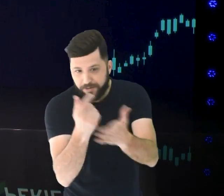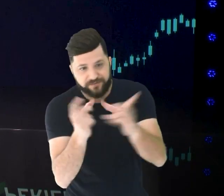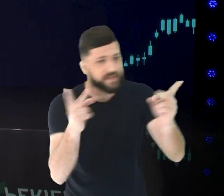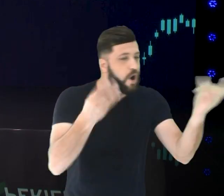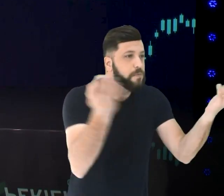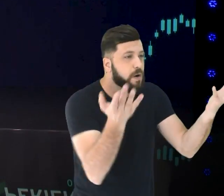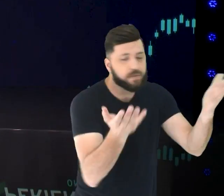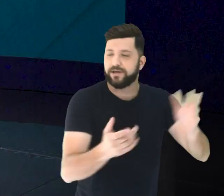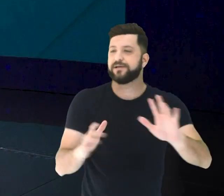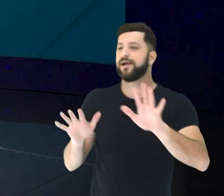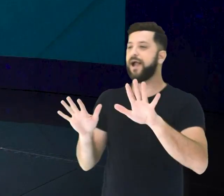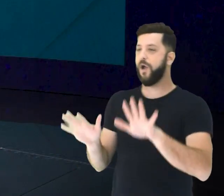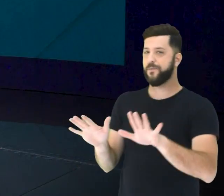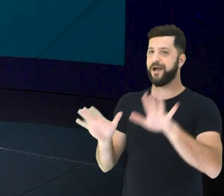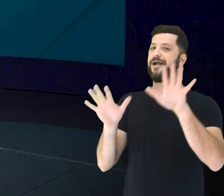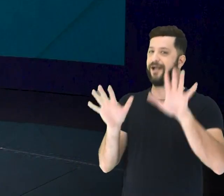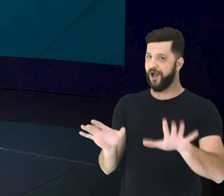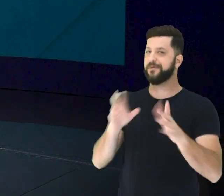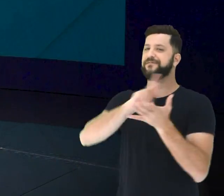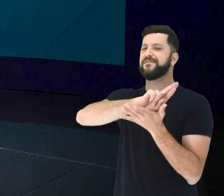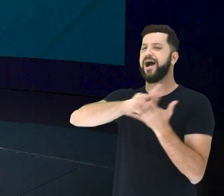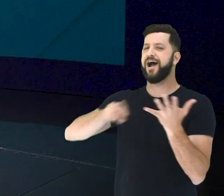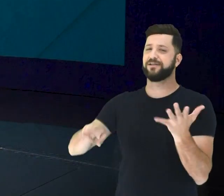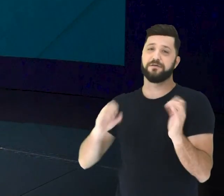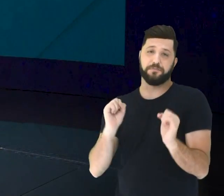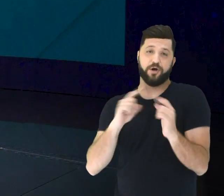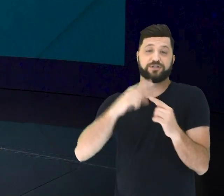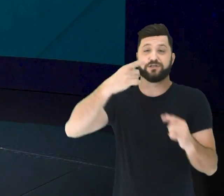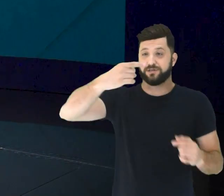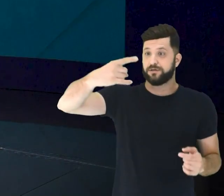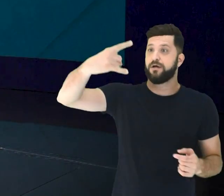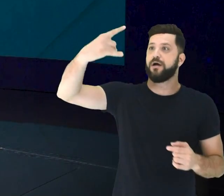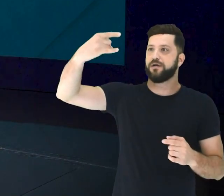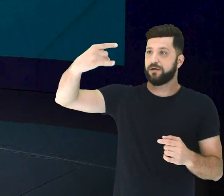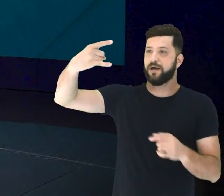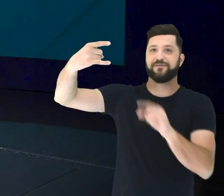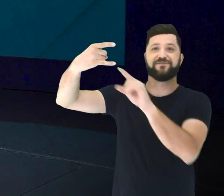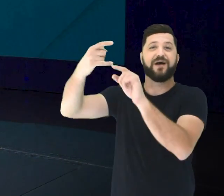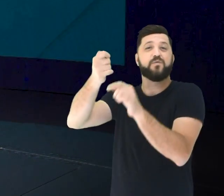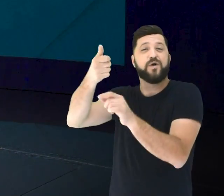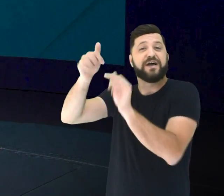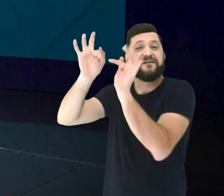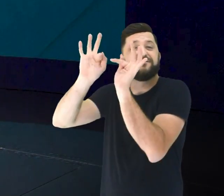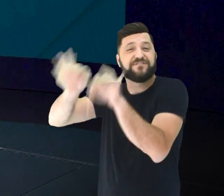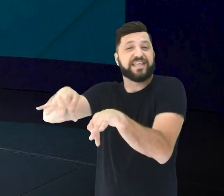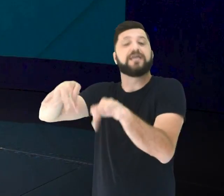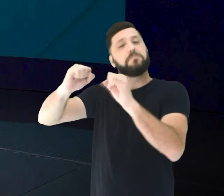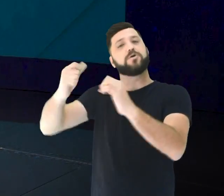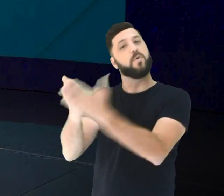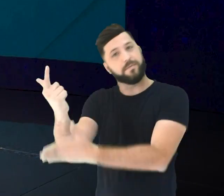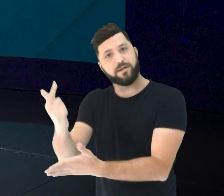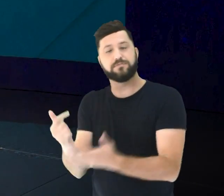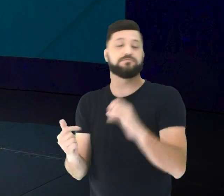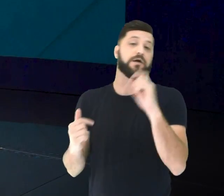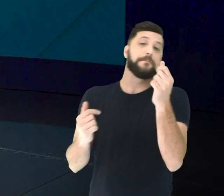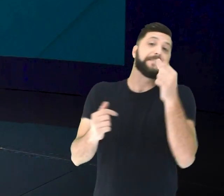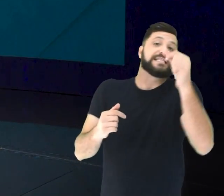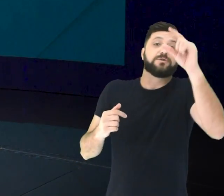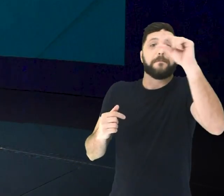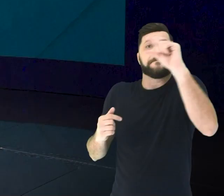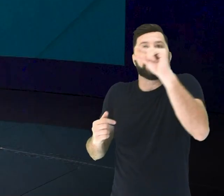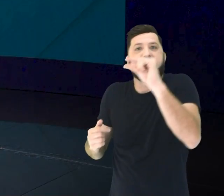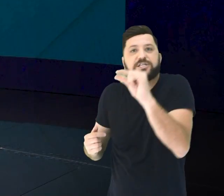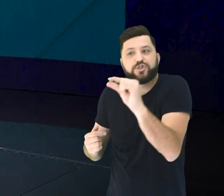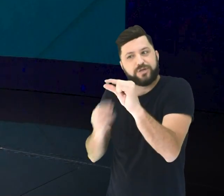cara você pode operar de várias formas você pode entrar no fechamento da Barra você pode entrar com ordem limite um pouco abaixo do preço do fechamento